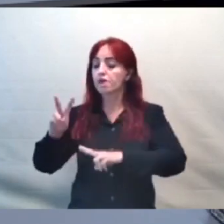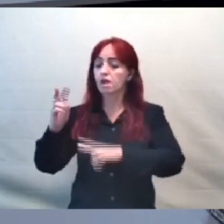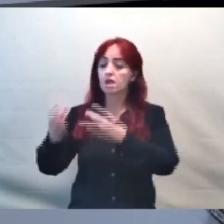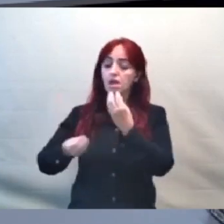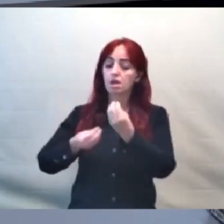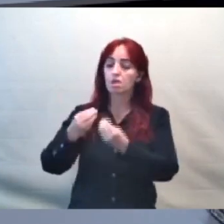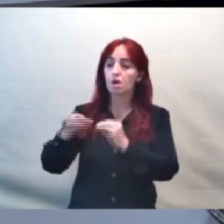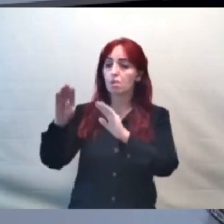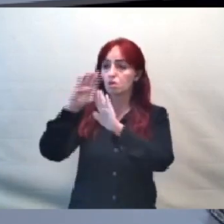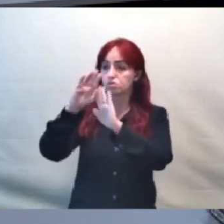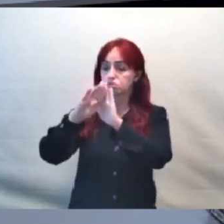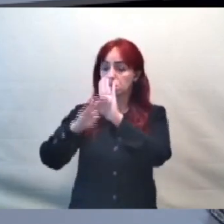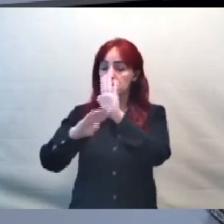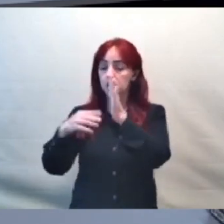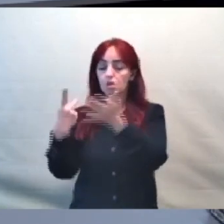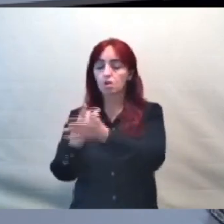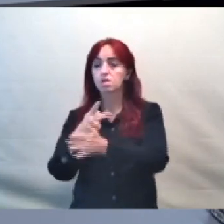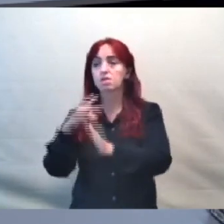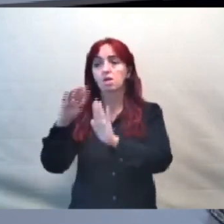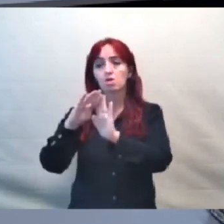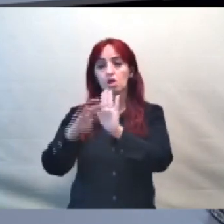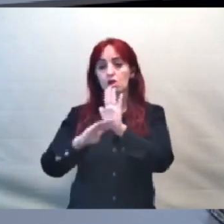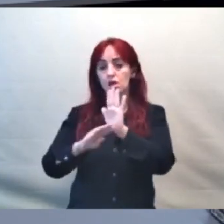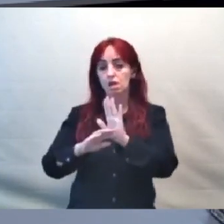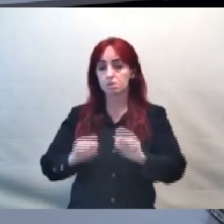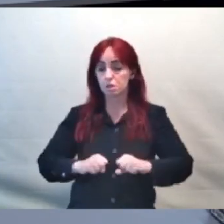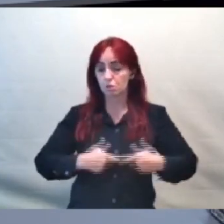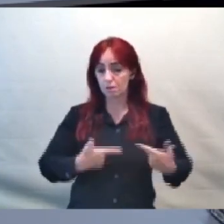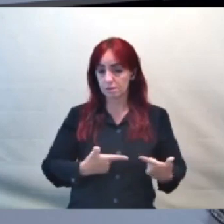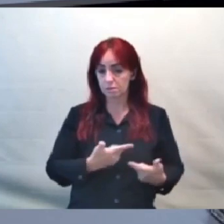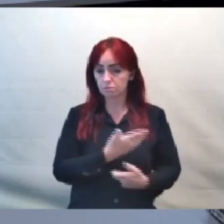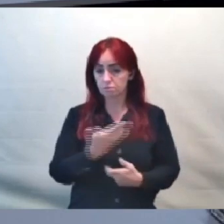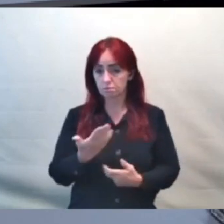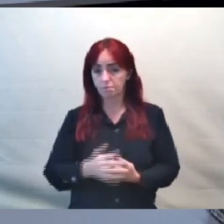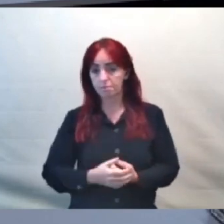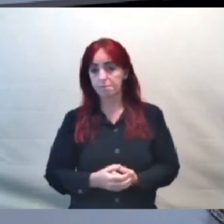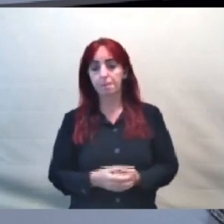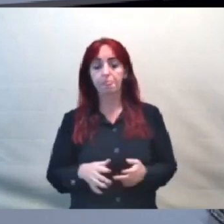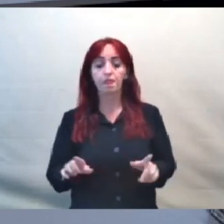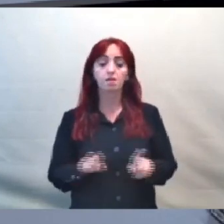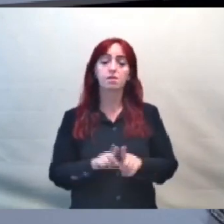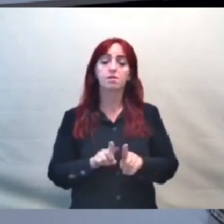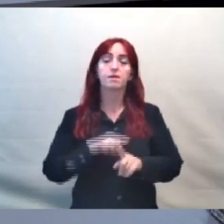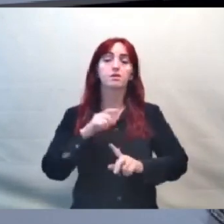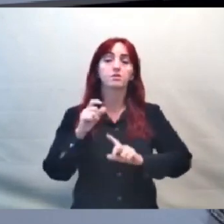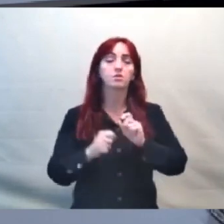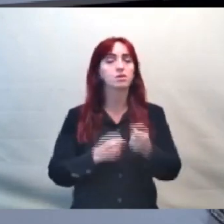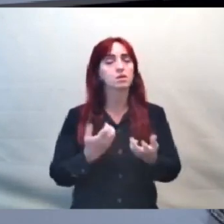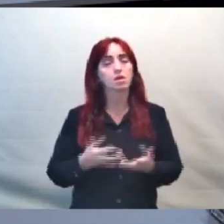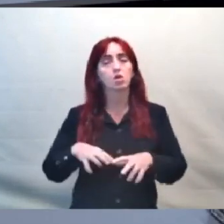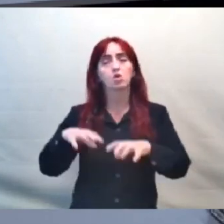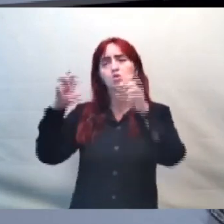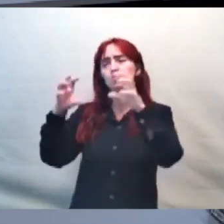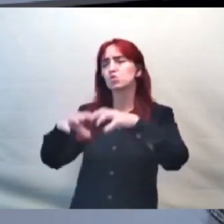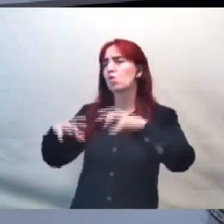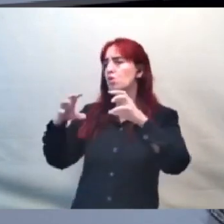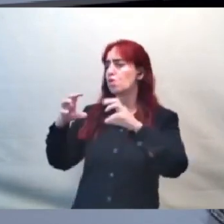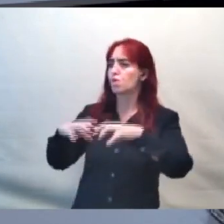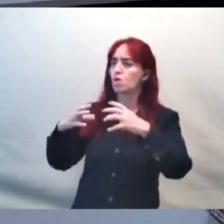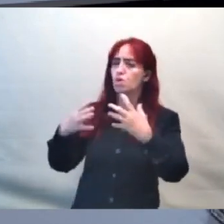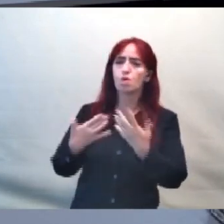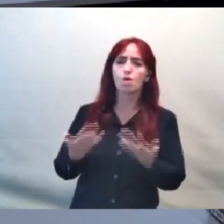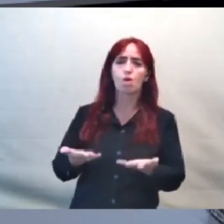O cronograma de atuação. Evidentemente que situações como chuvas, solicitações sabe. De